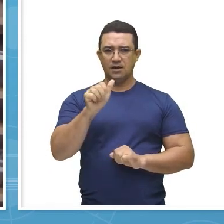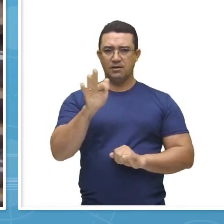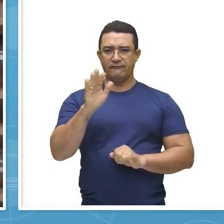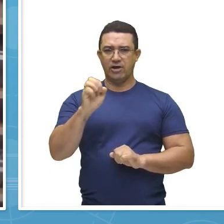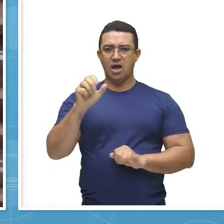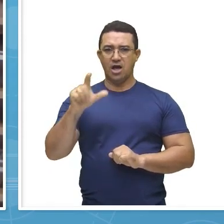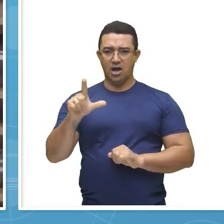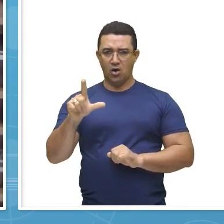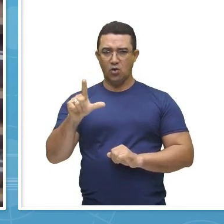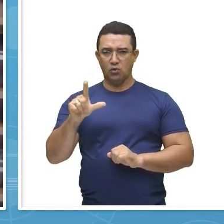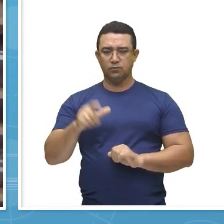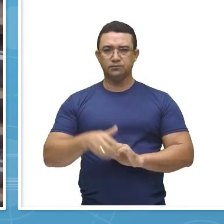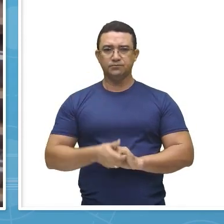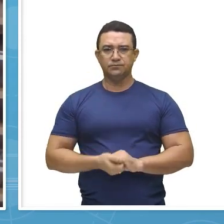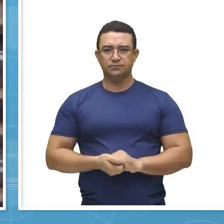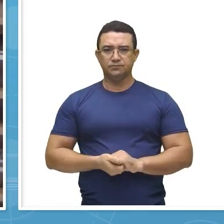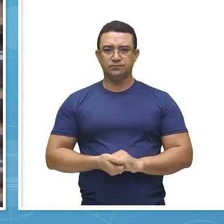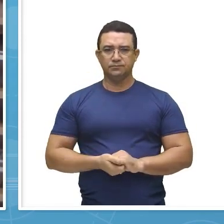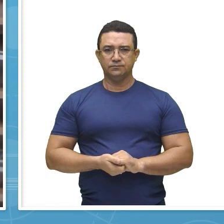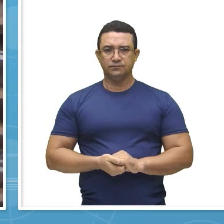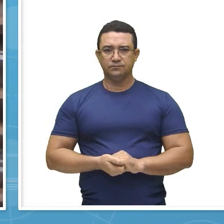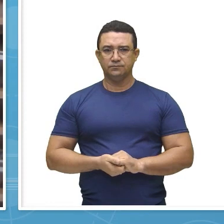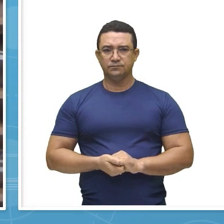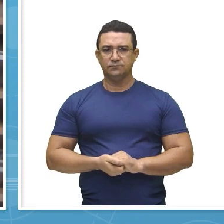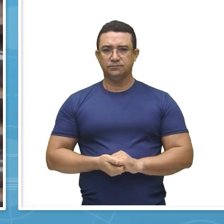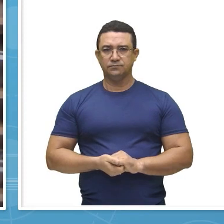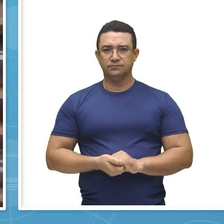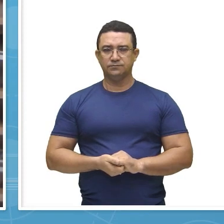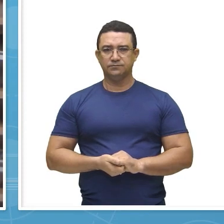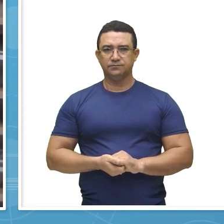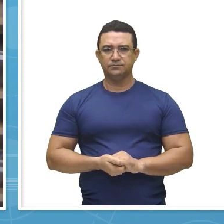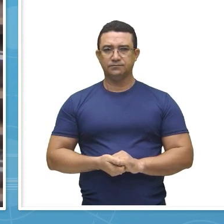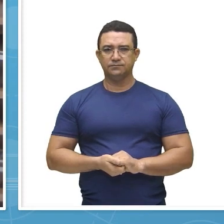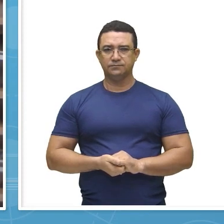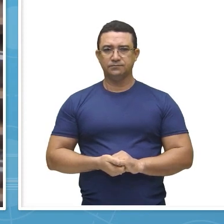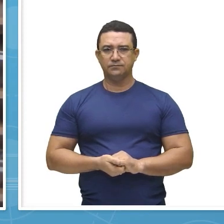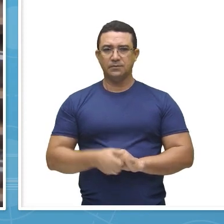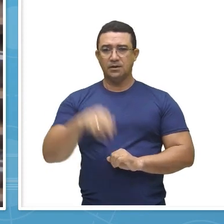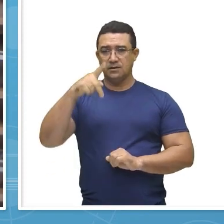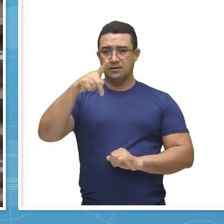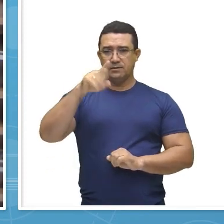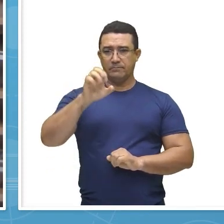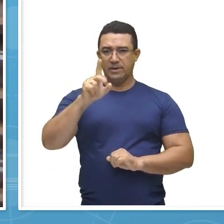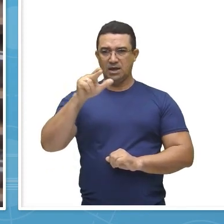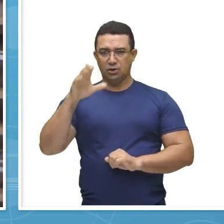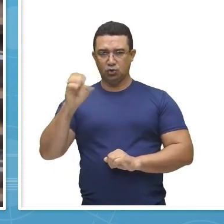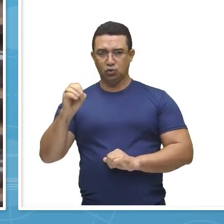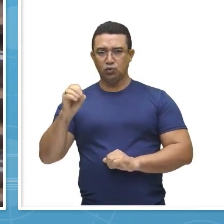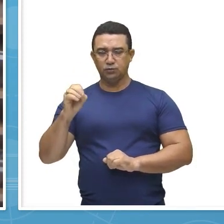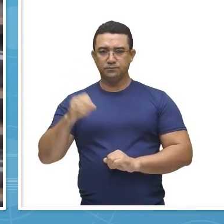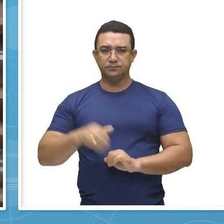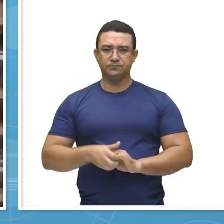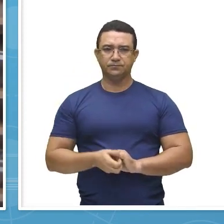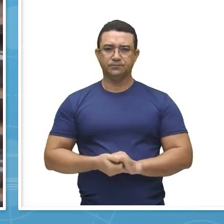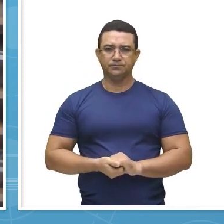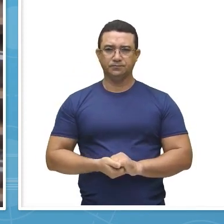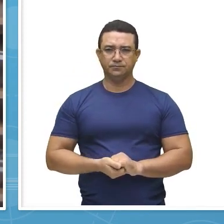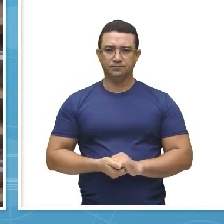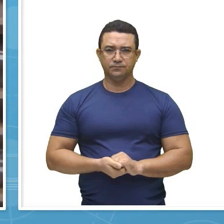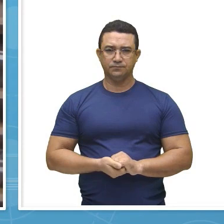Sarmento, acho que é no centro, né? Muito bem, Rafael Augusto, muito obrigada. Quem mais? Pedro Henrique, da